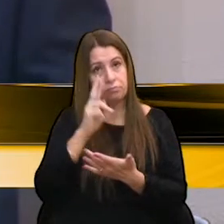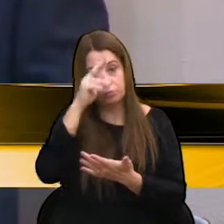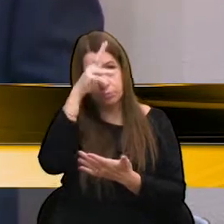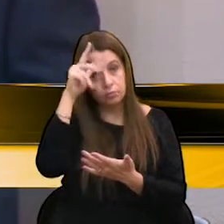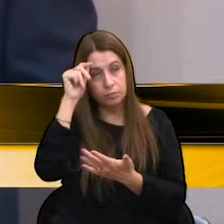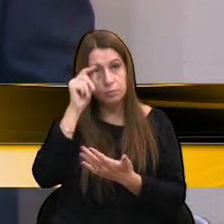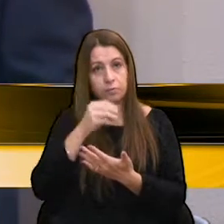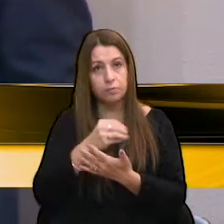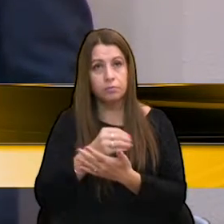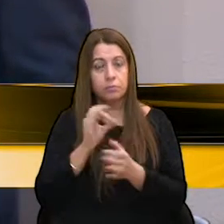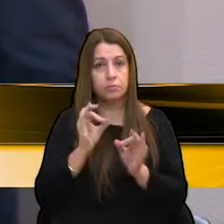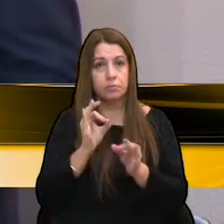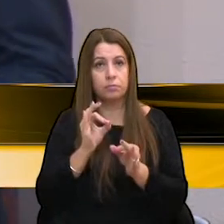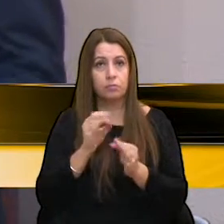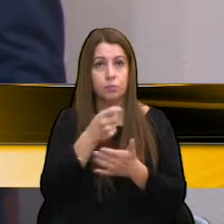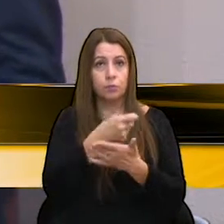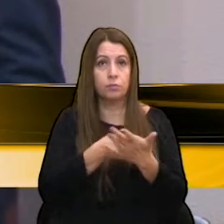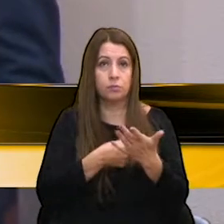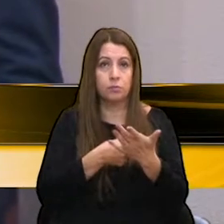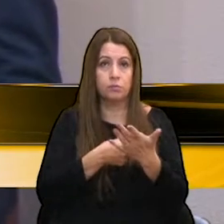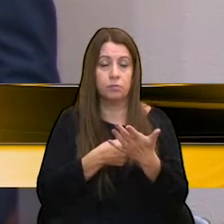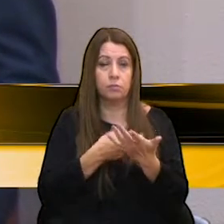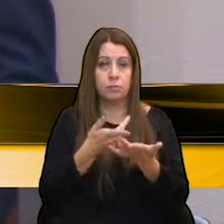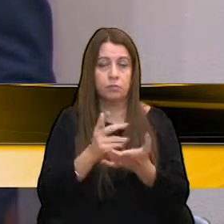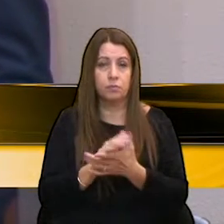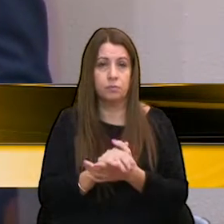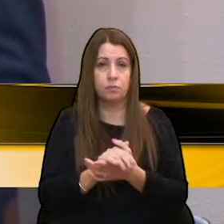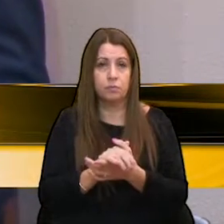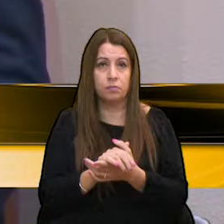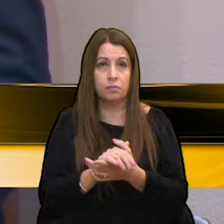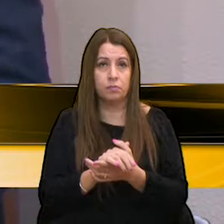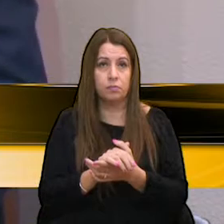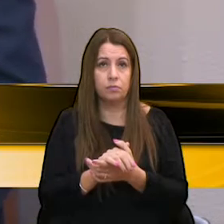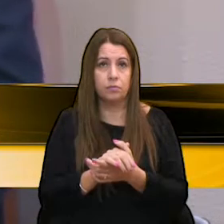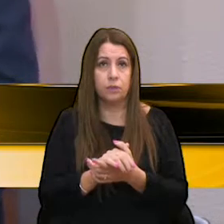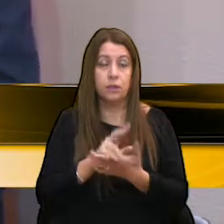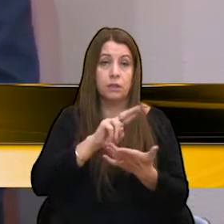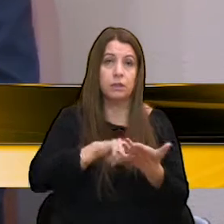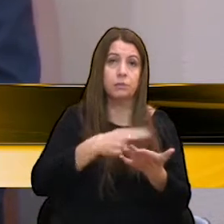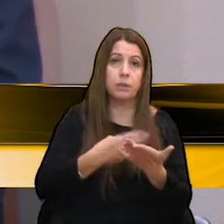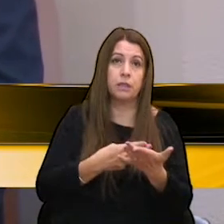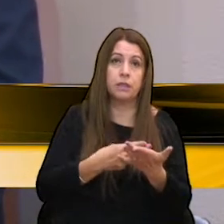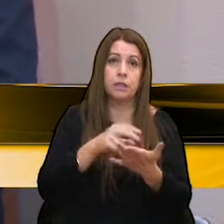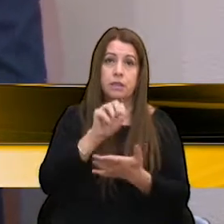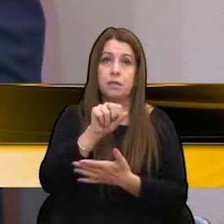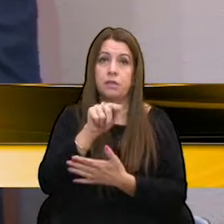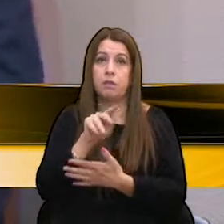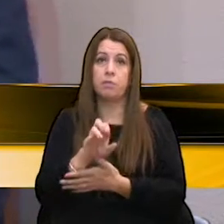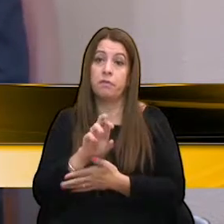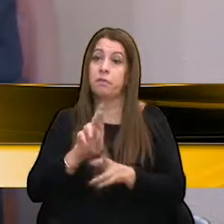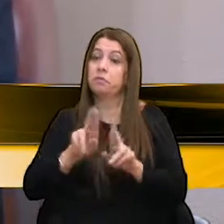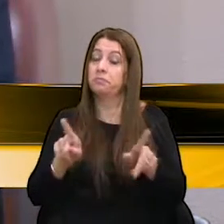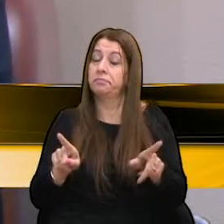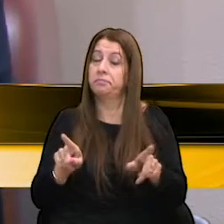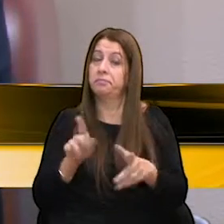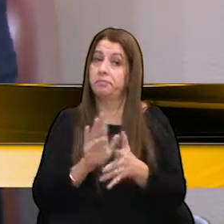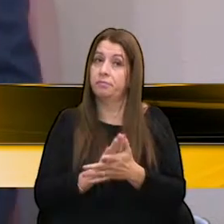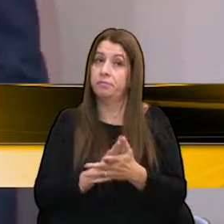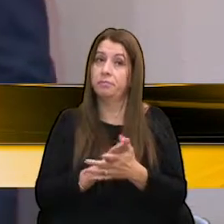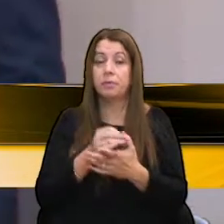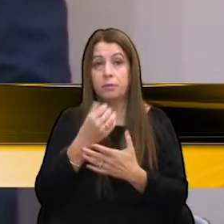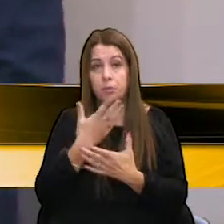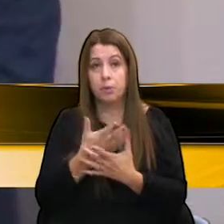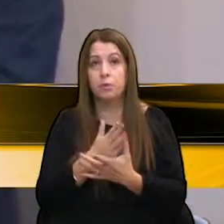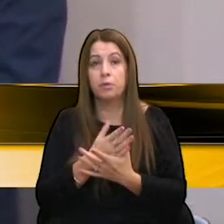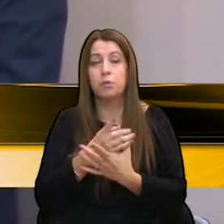prefeito com certeza autorizou essa situação, mas de repente a interpretação do SAMAI foi totalmente diferenciada.